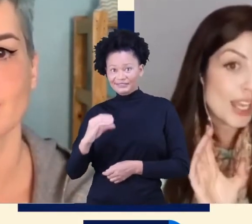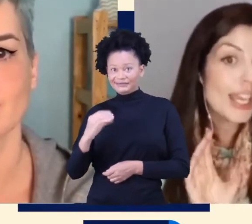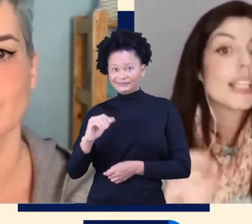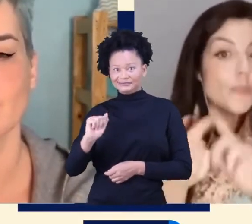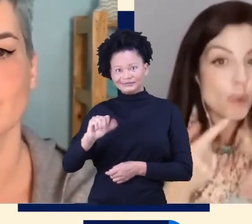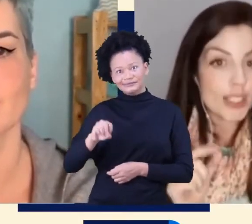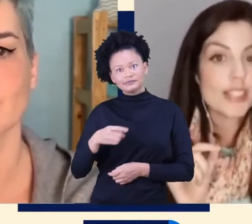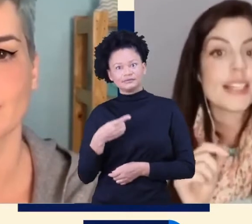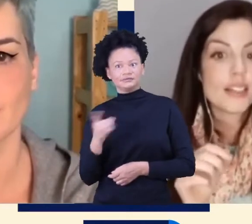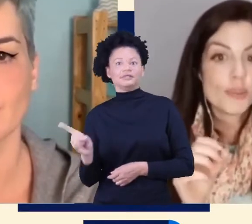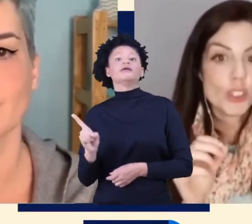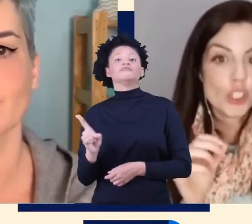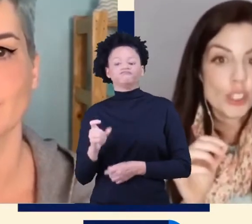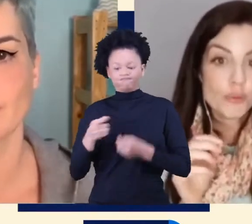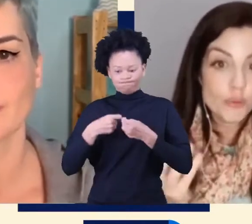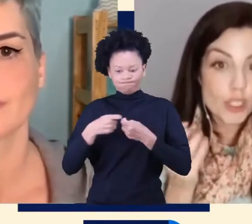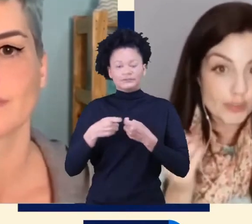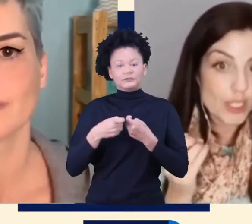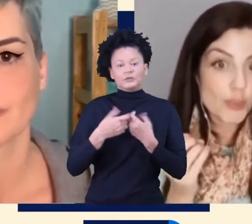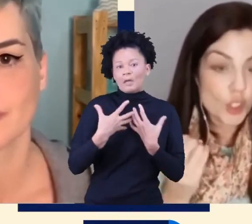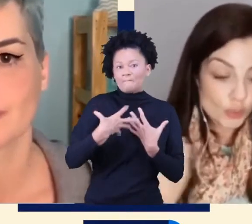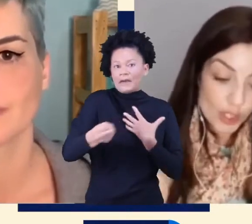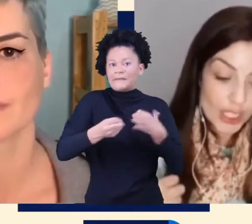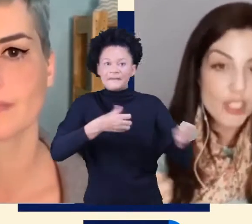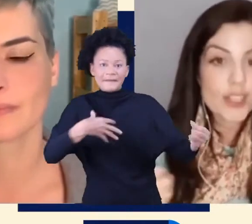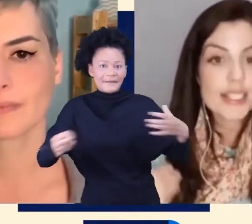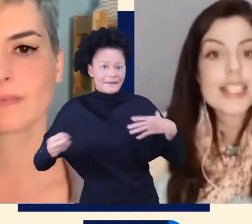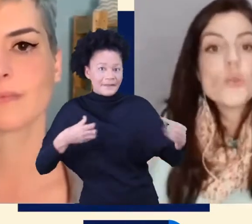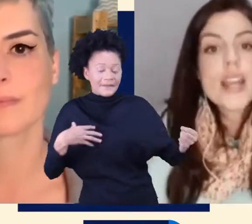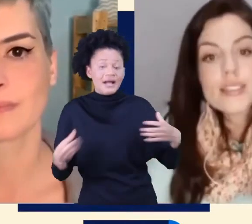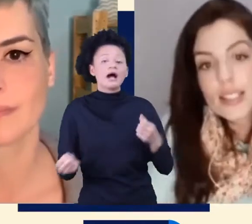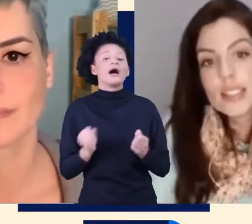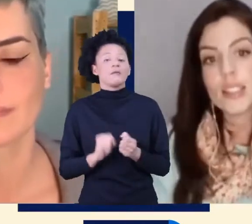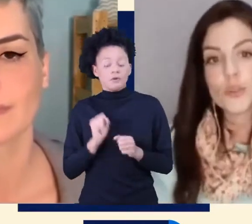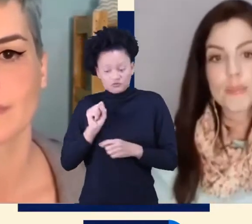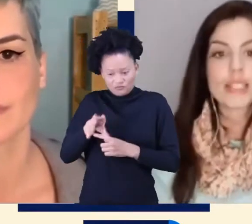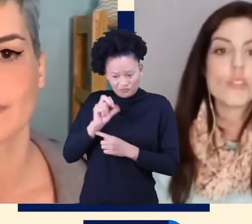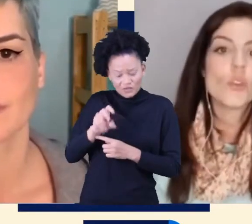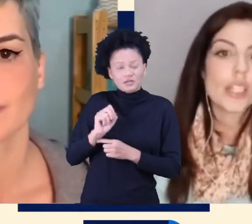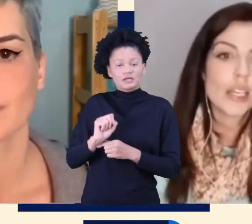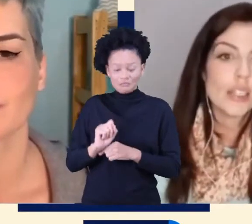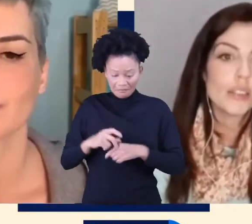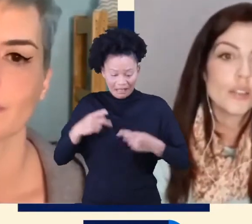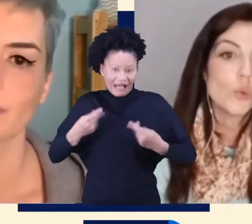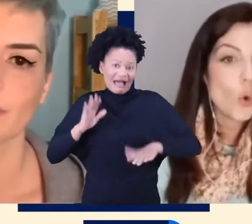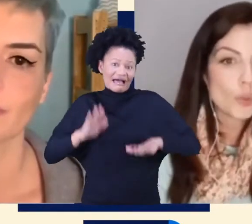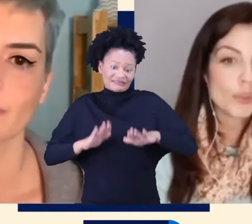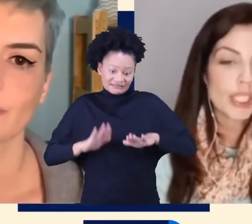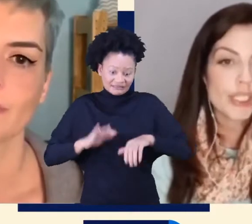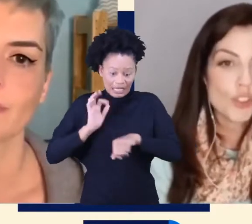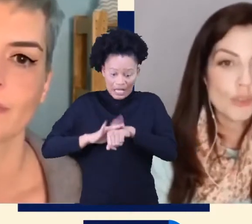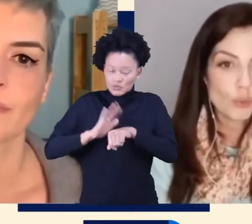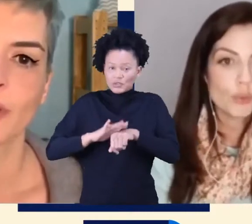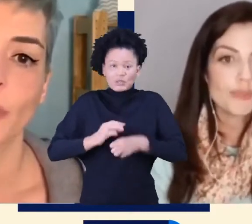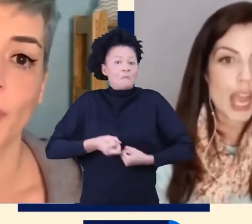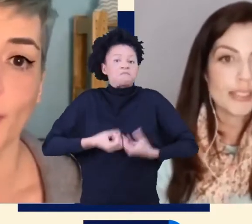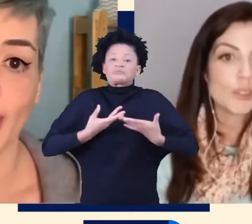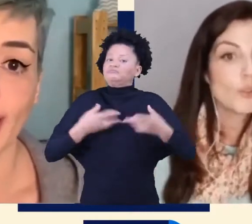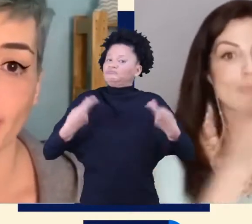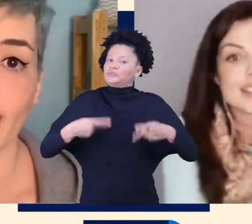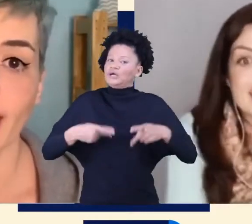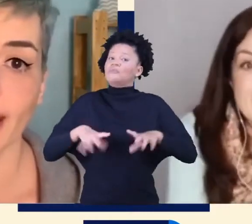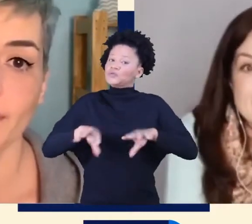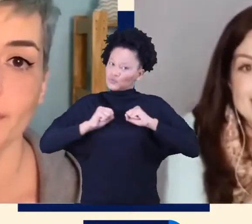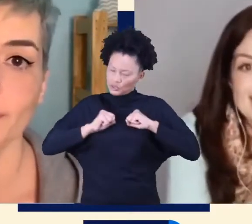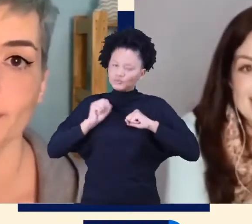vírus que podem ser transmitidos e que às vezes a doença ainda não se apresentou no corpo daquele indivíduo. Tá? Então